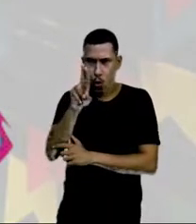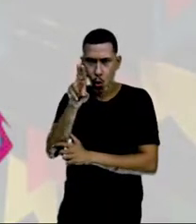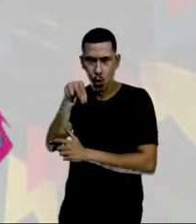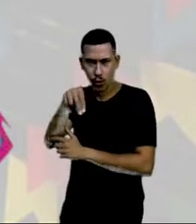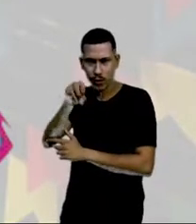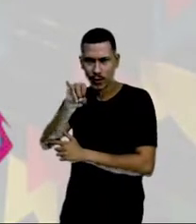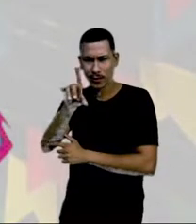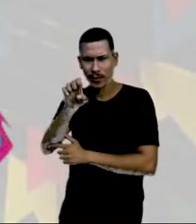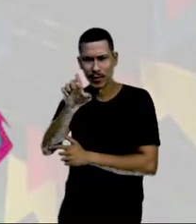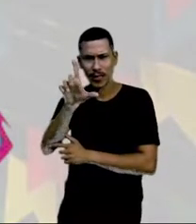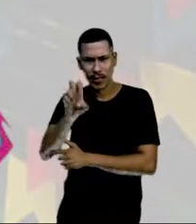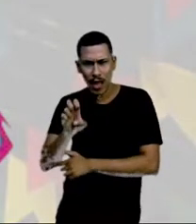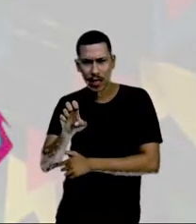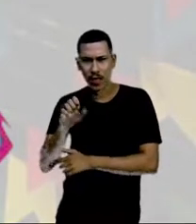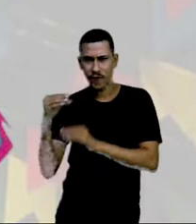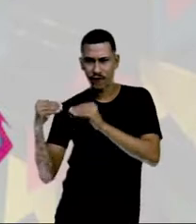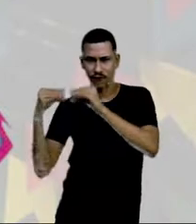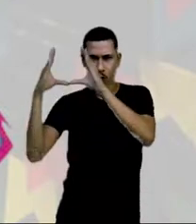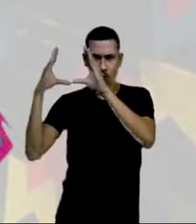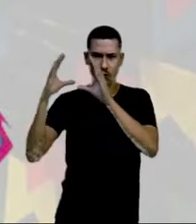de volume. Pois é.